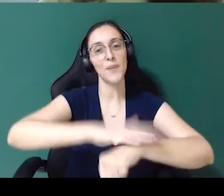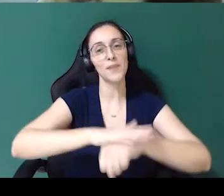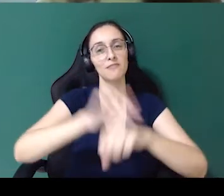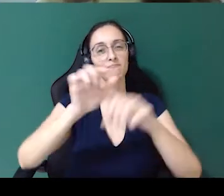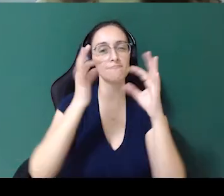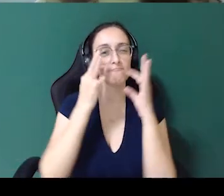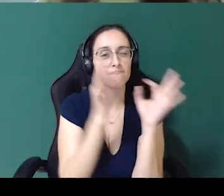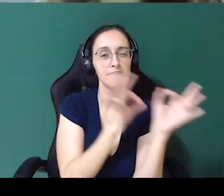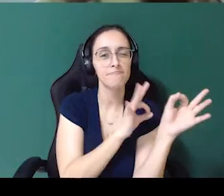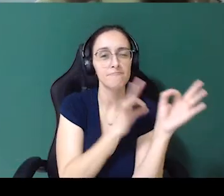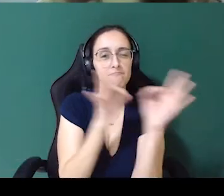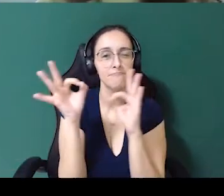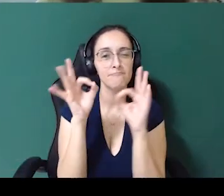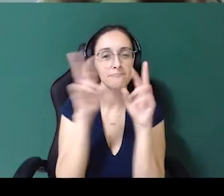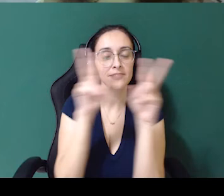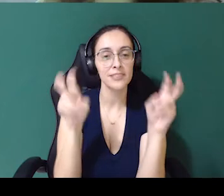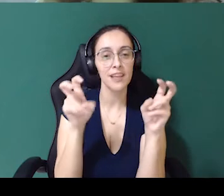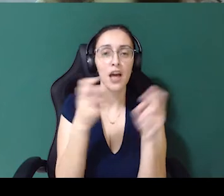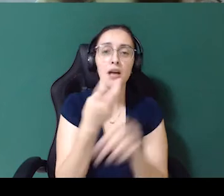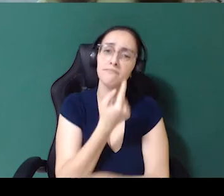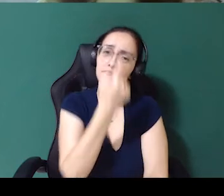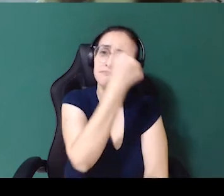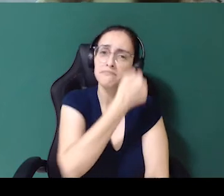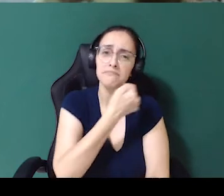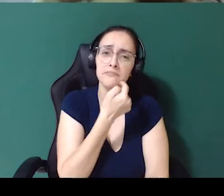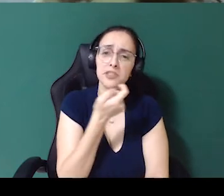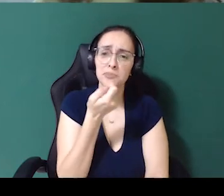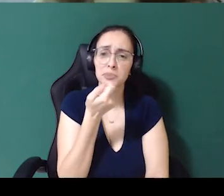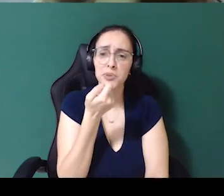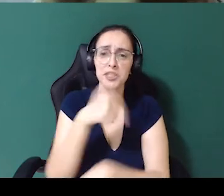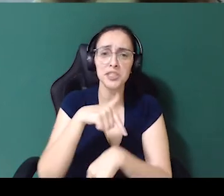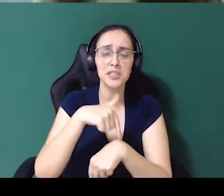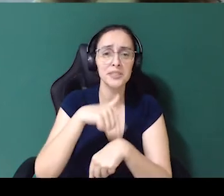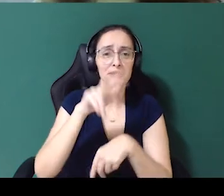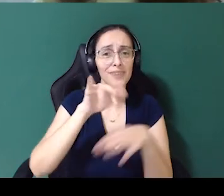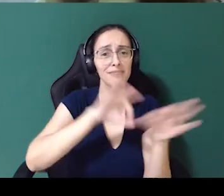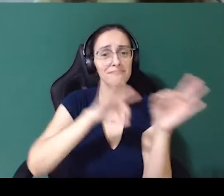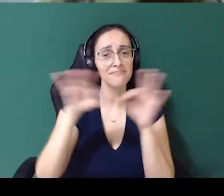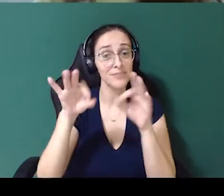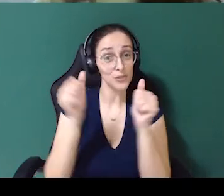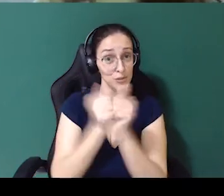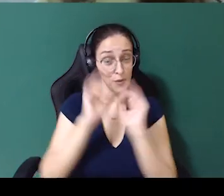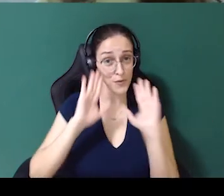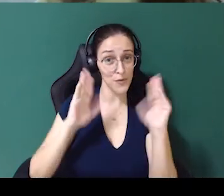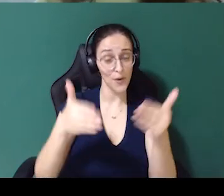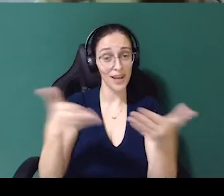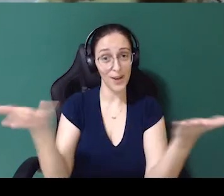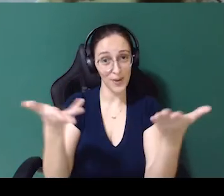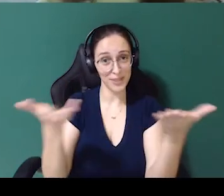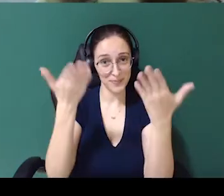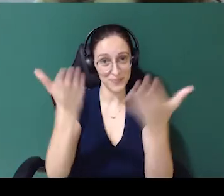ouvir sobre esse assunto. Então, são 30 minutinhos, é tão pouquinho que a gente vai passar aqui junto. Tenta focar no aqui e no